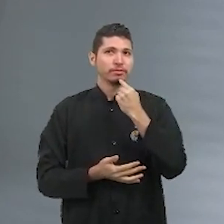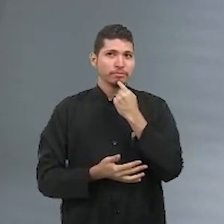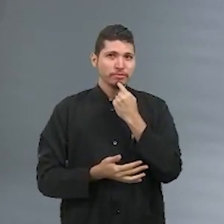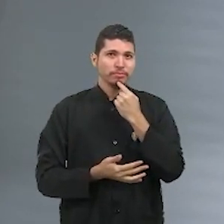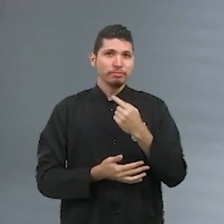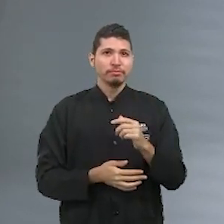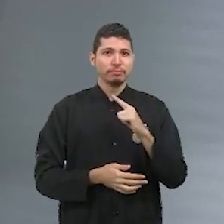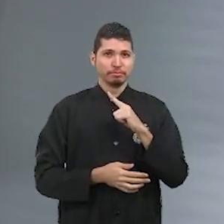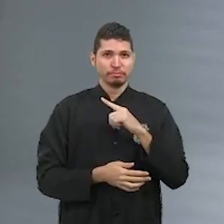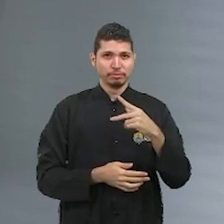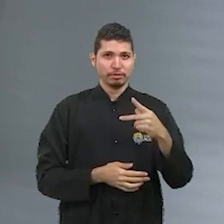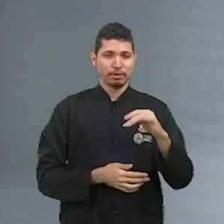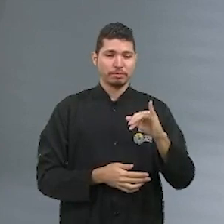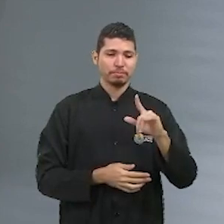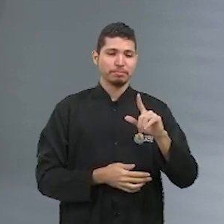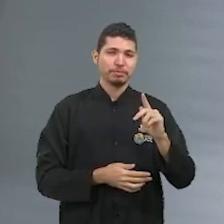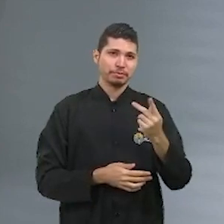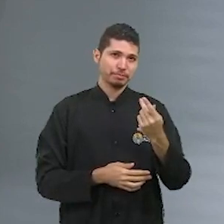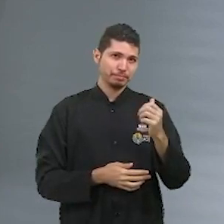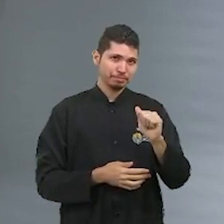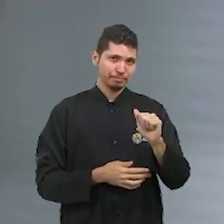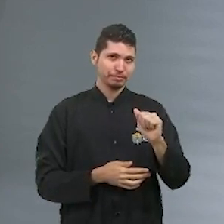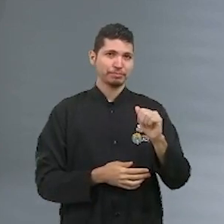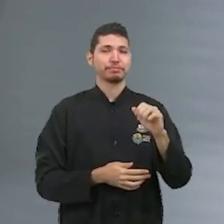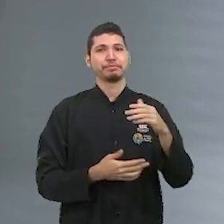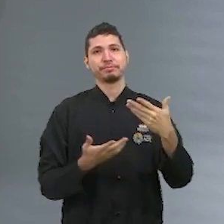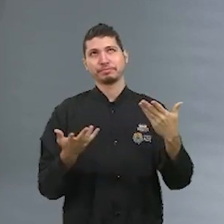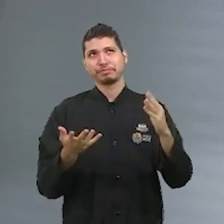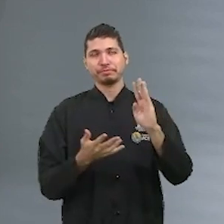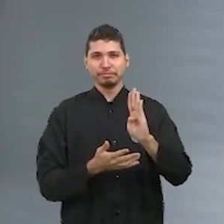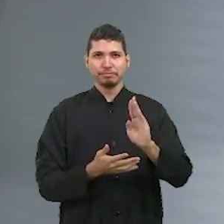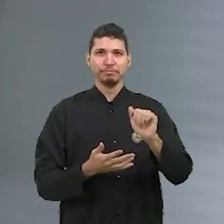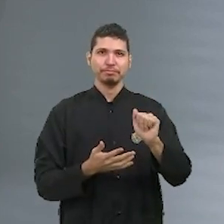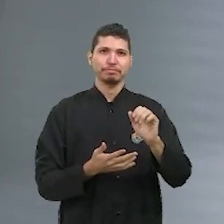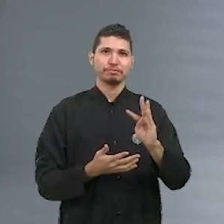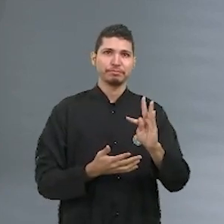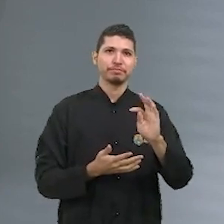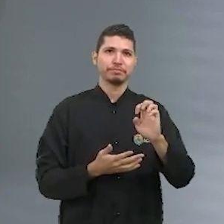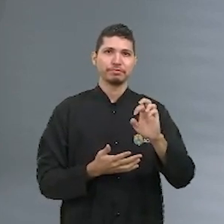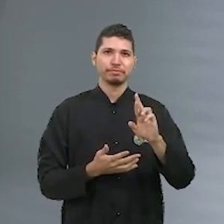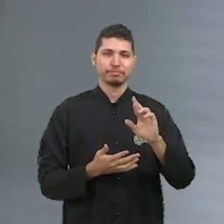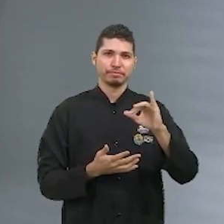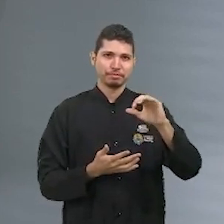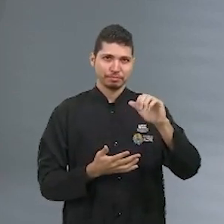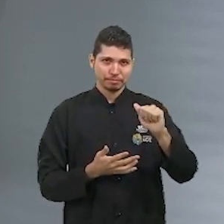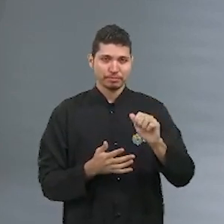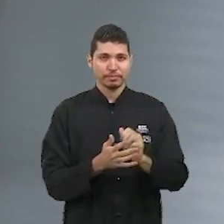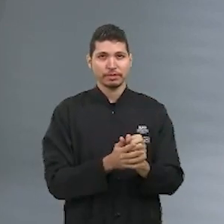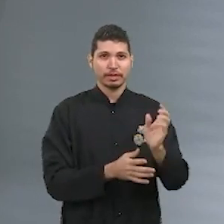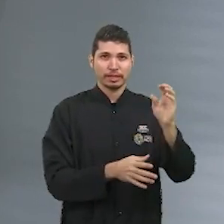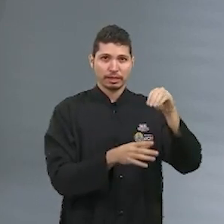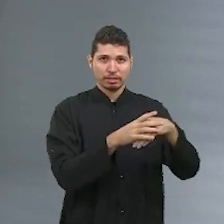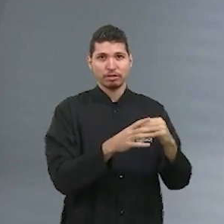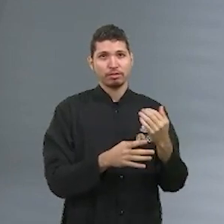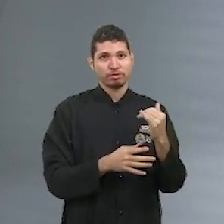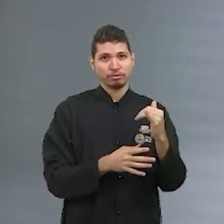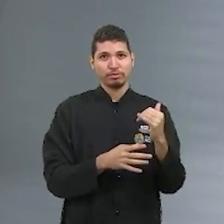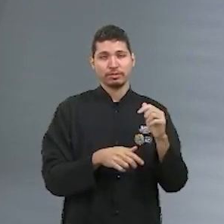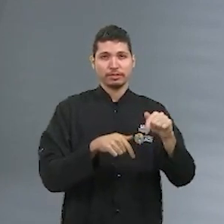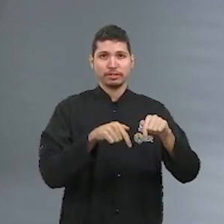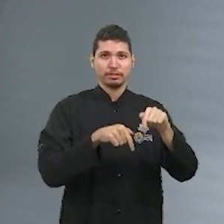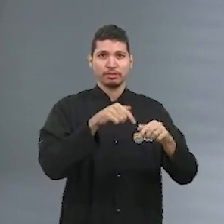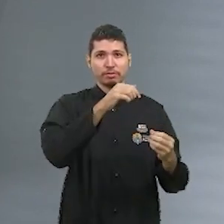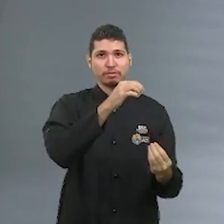eu trouxe aqui pilhas e baterias, E ela vai transformar essa energia química em energia elétrica para o seu circuito, para